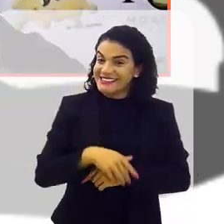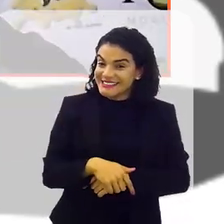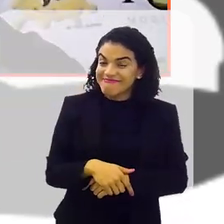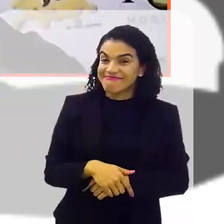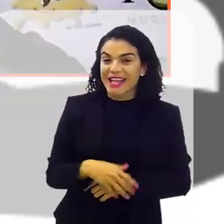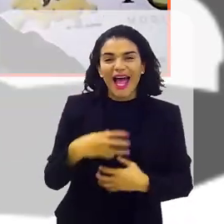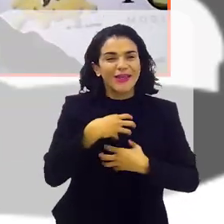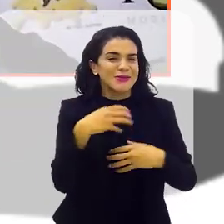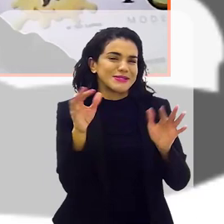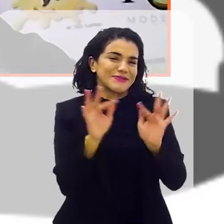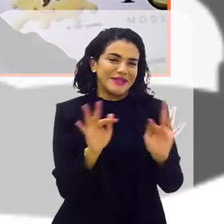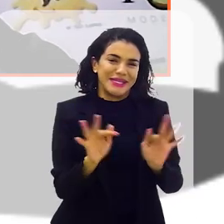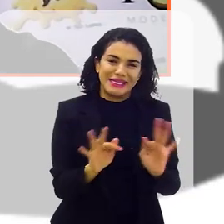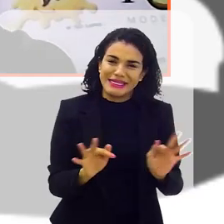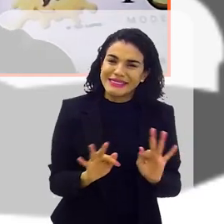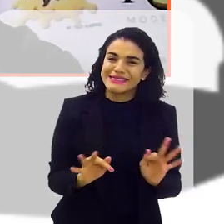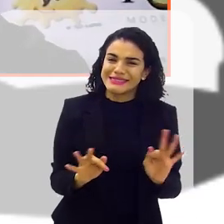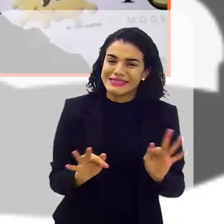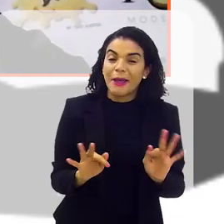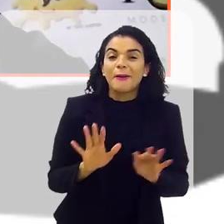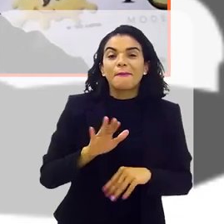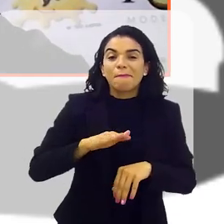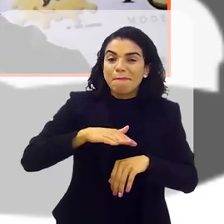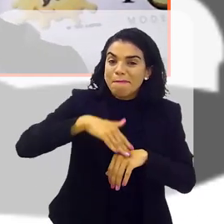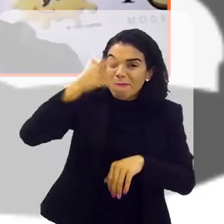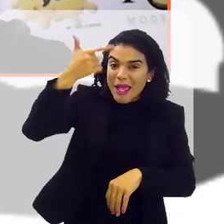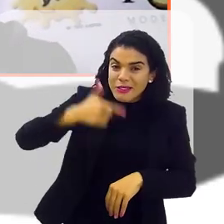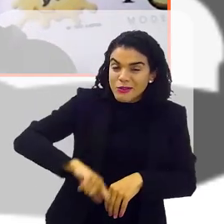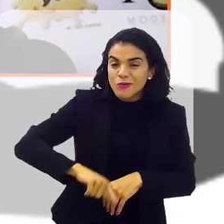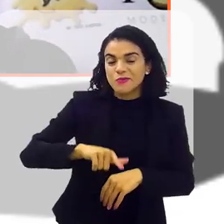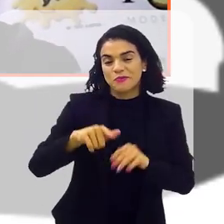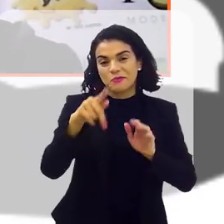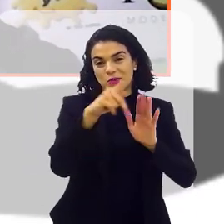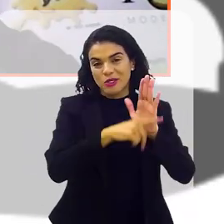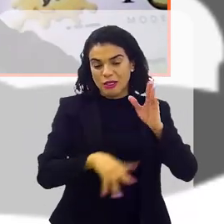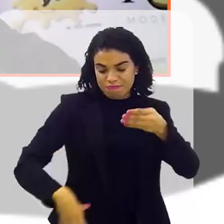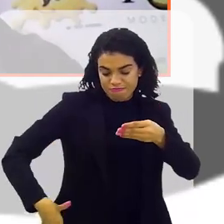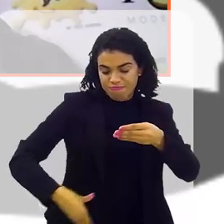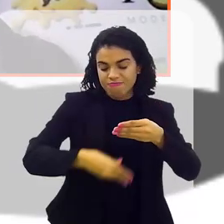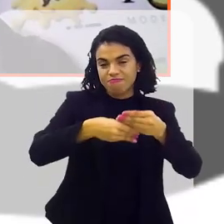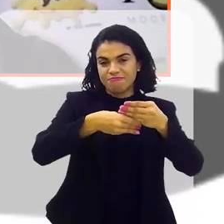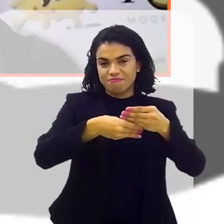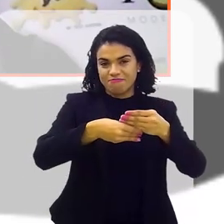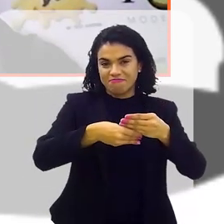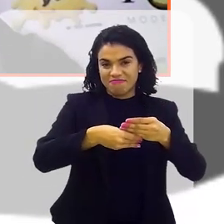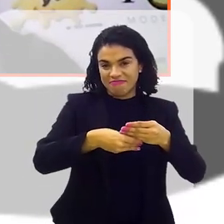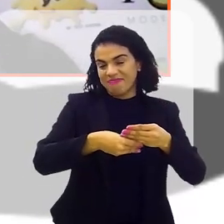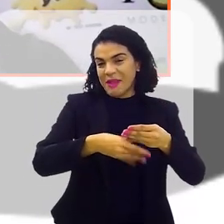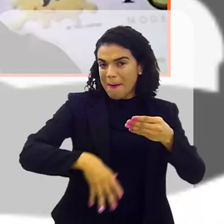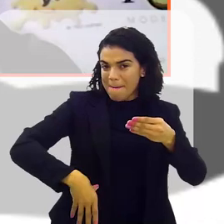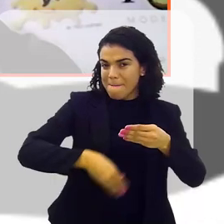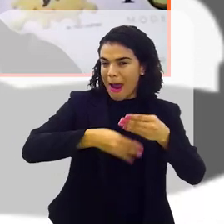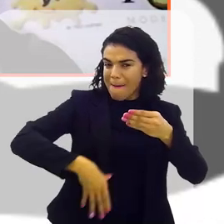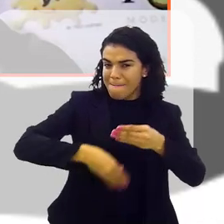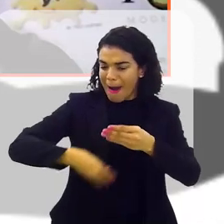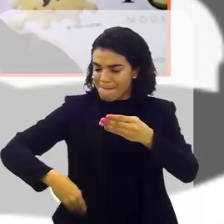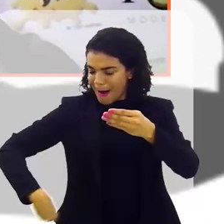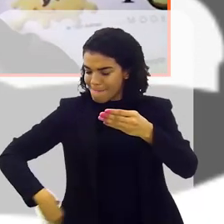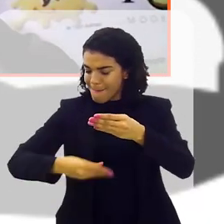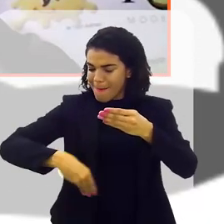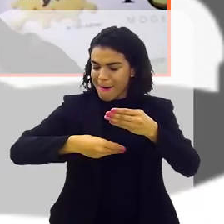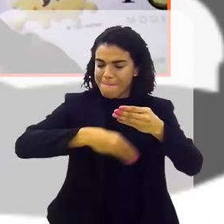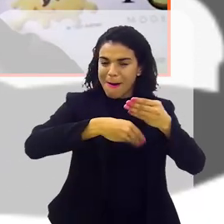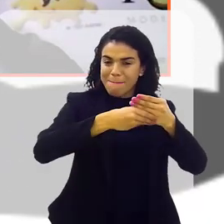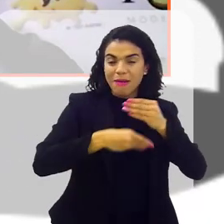vou começar amadurecer fico muito feliz é mais um projeto para Se somar a essa sua sexta que é enorme